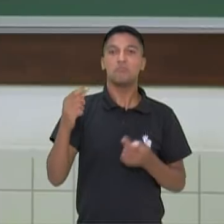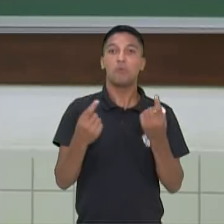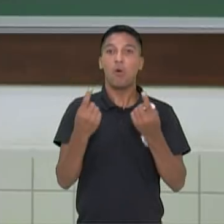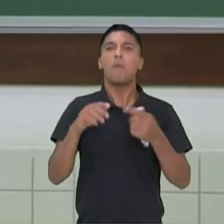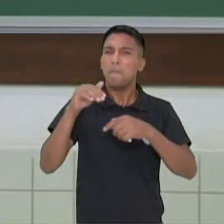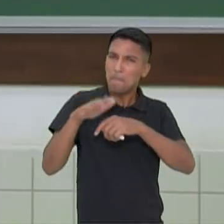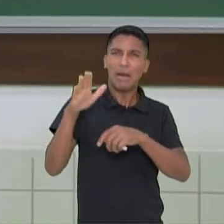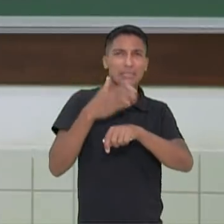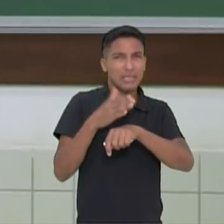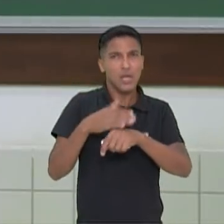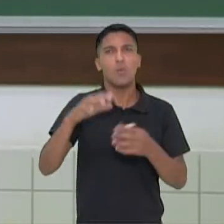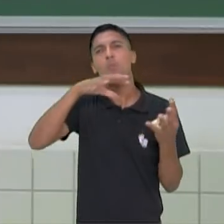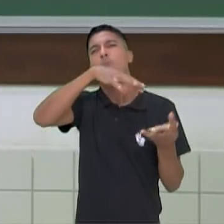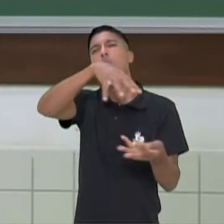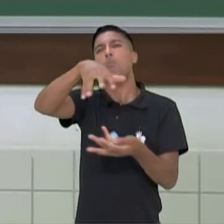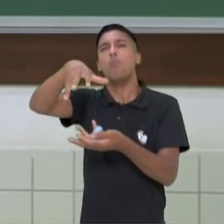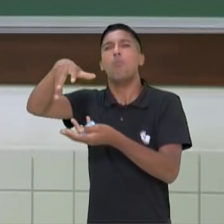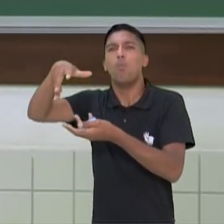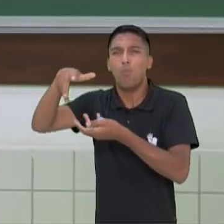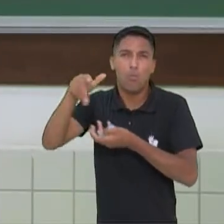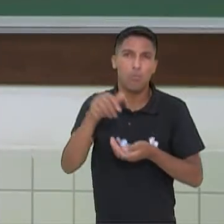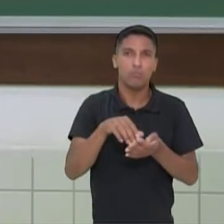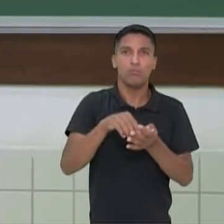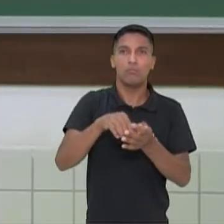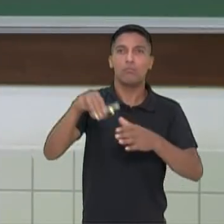Então, qual dessas